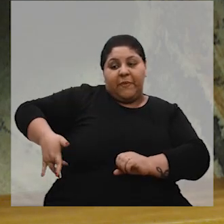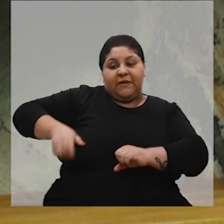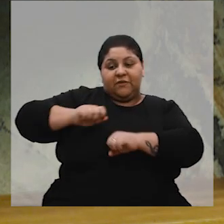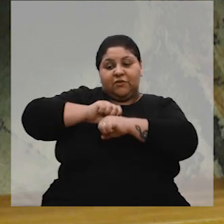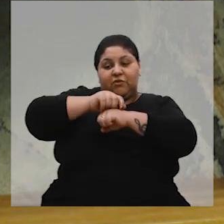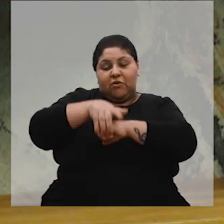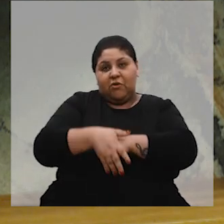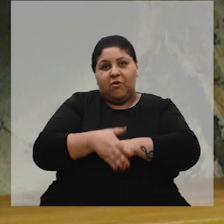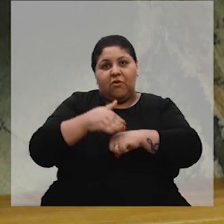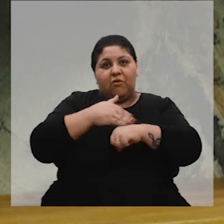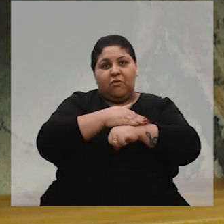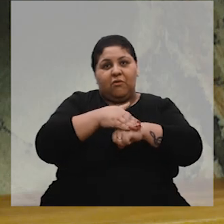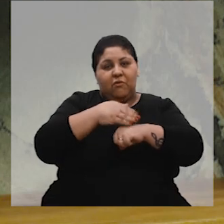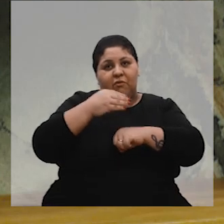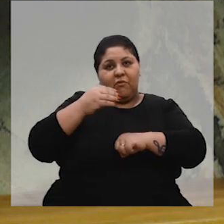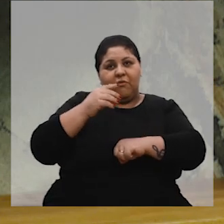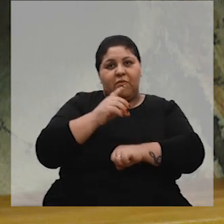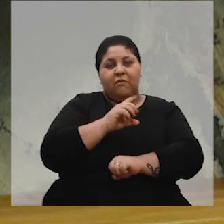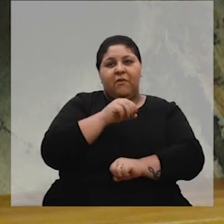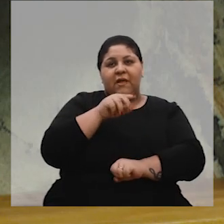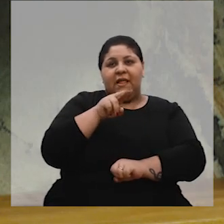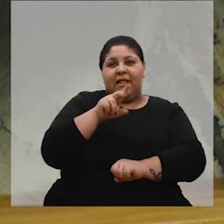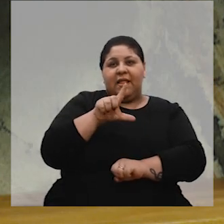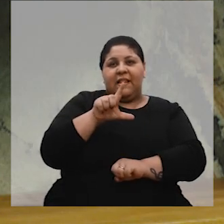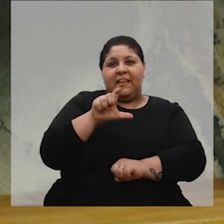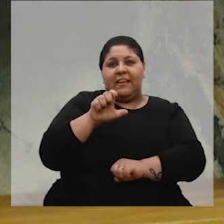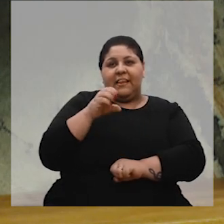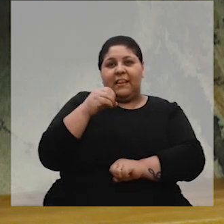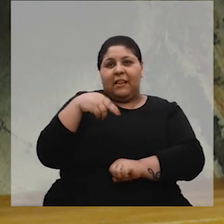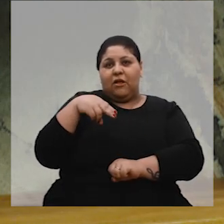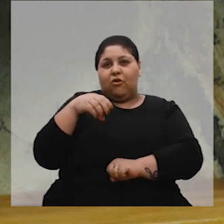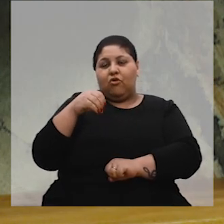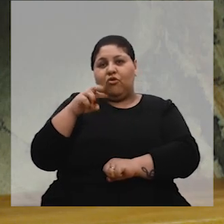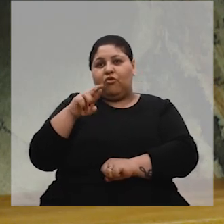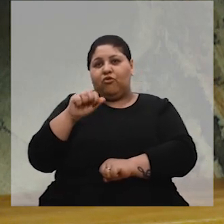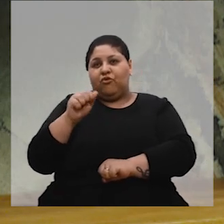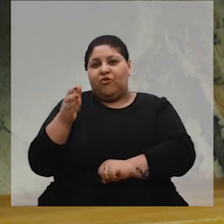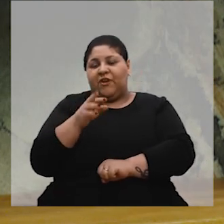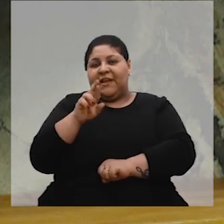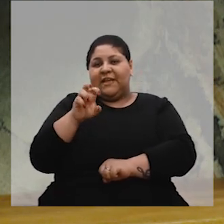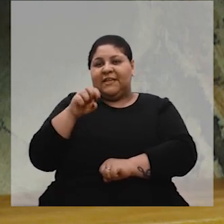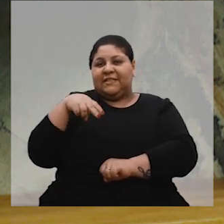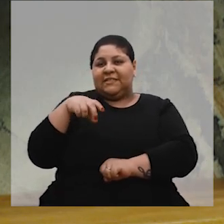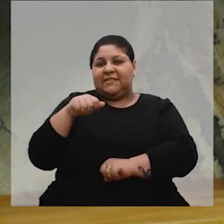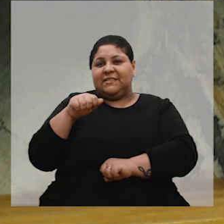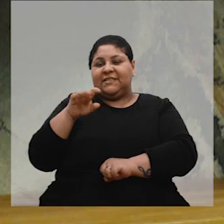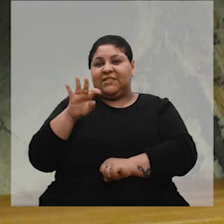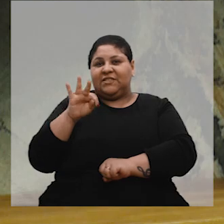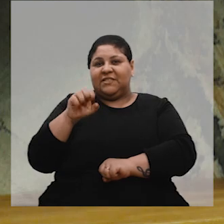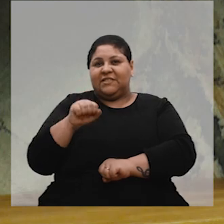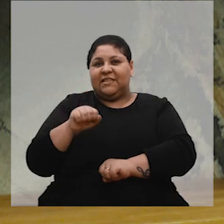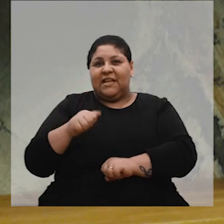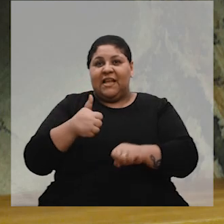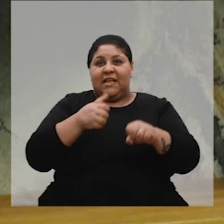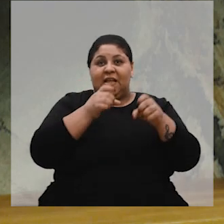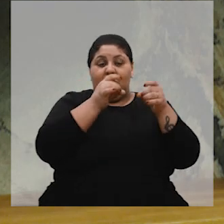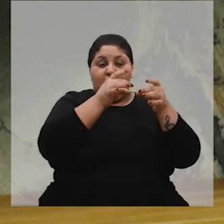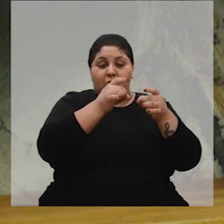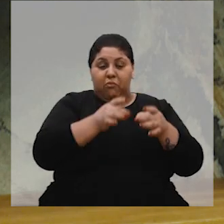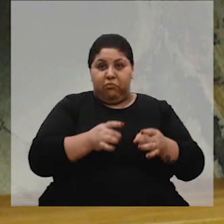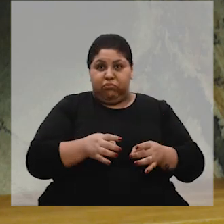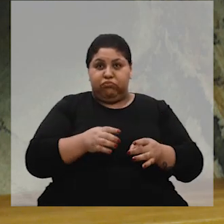virais. Nós conversamos com as médicas Leonora Piccoli e também Renata Fedrici, elas que são